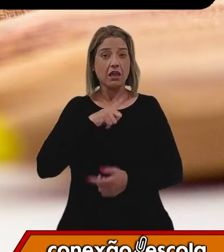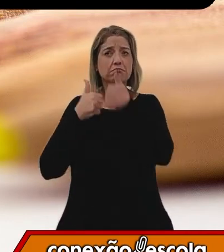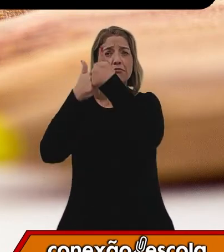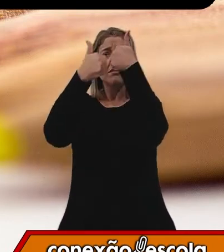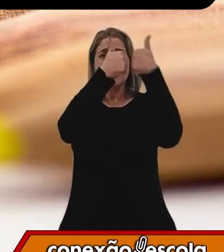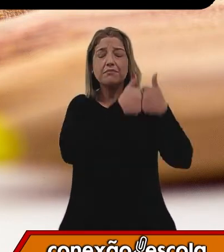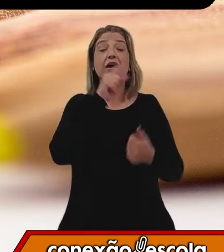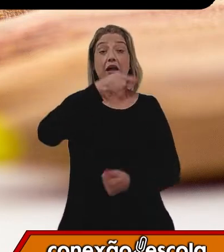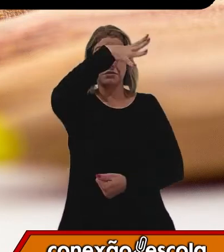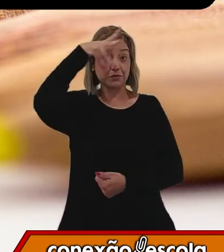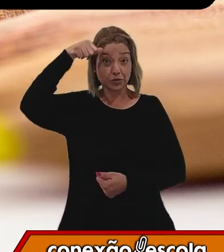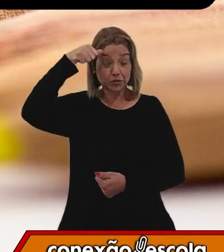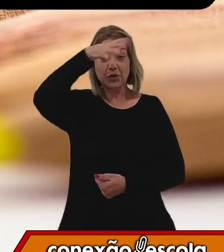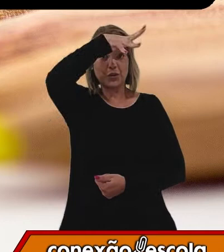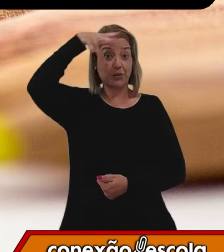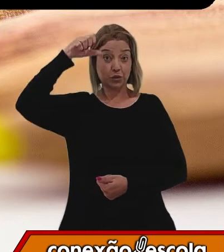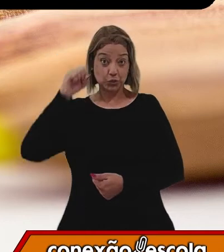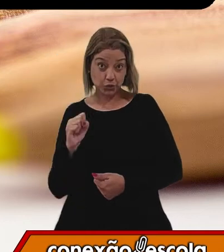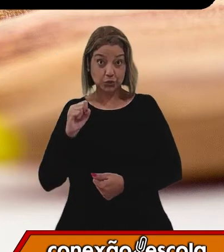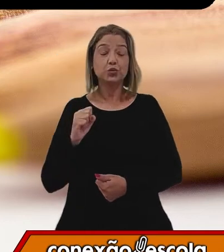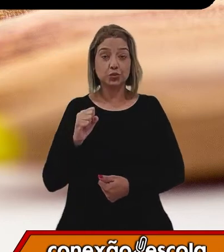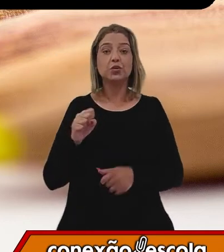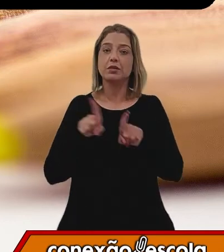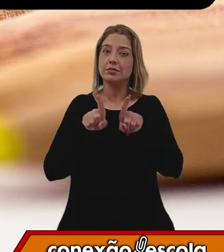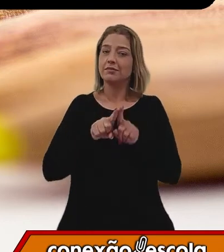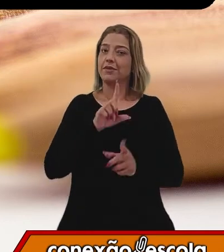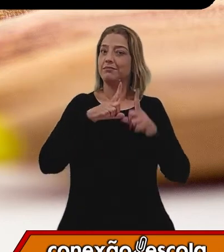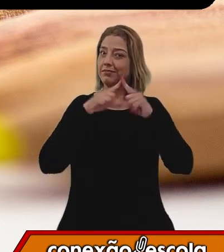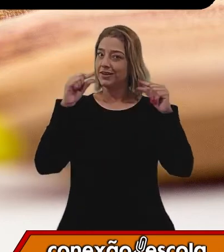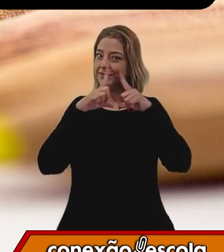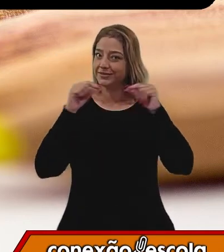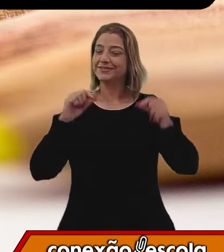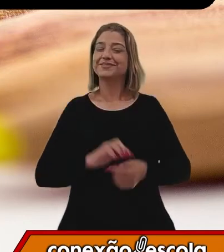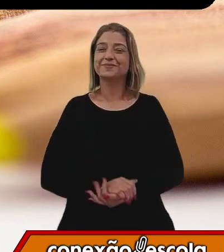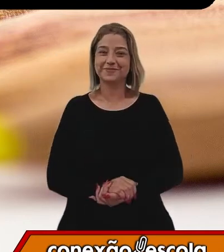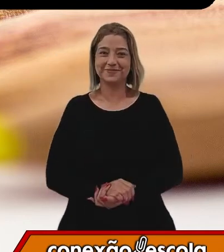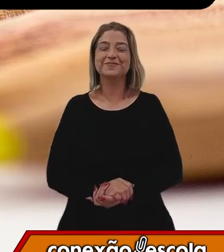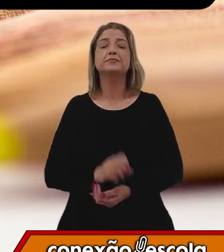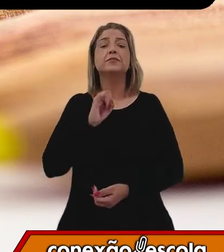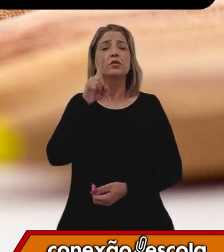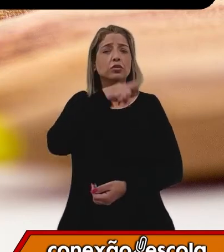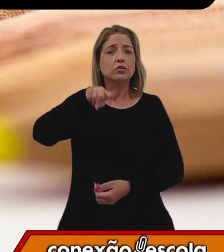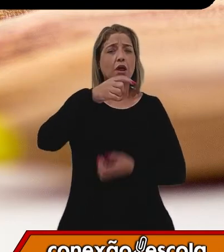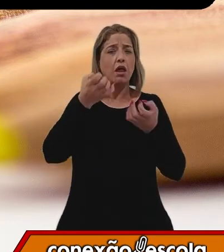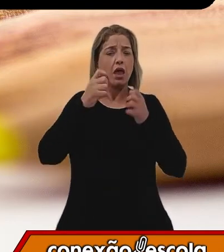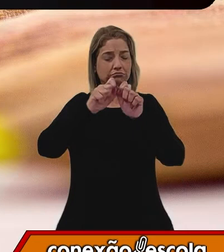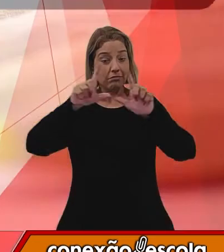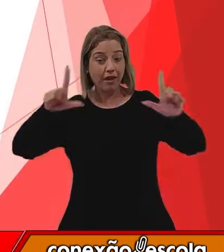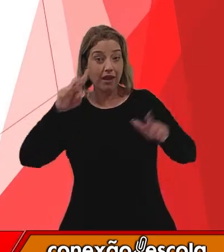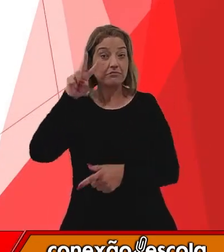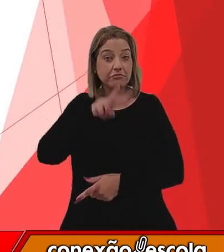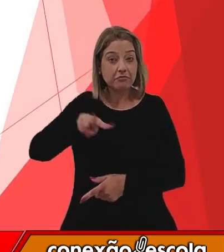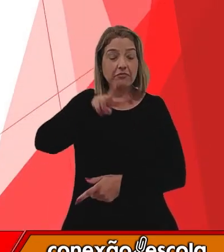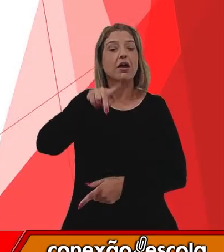vizinhos, Mato Grosso do Sul e Distrito Federal. Caso queira ampliar este mapa,